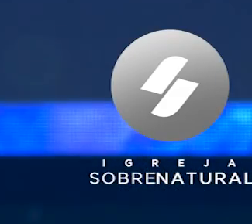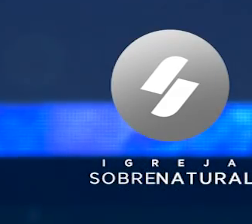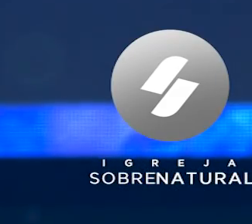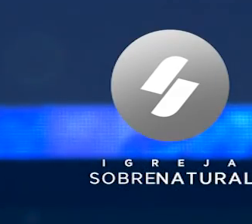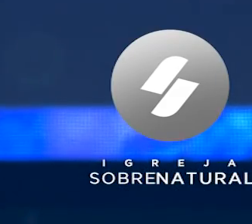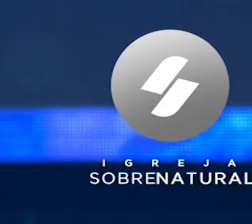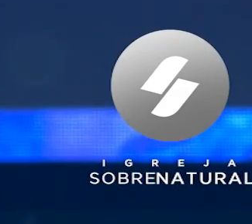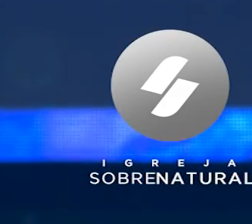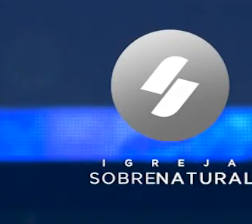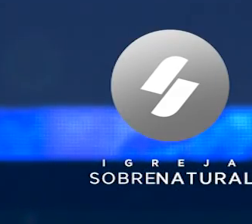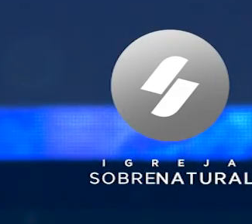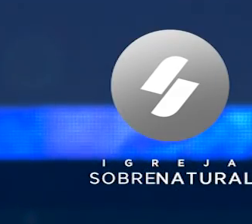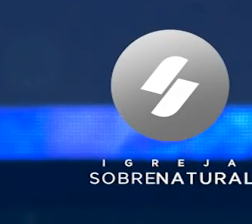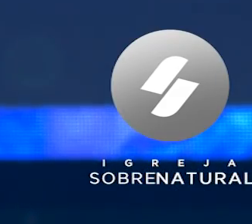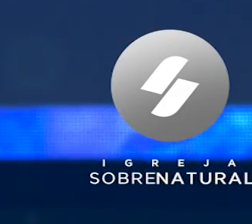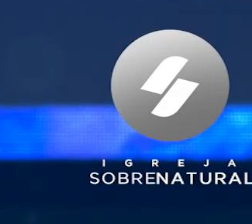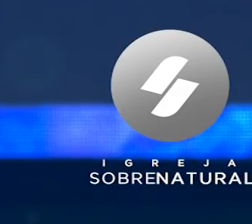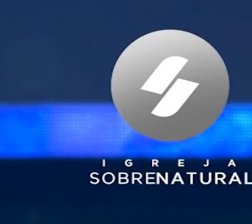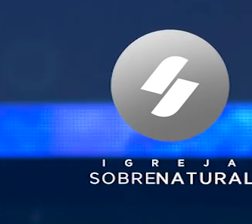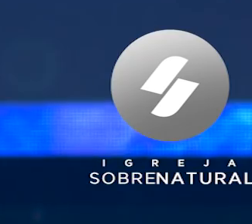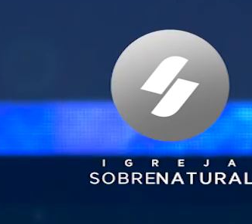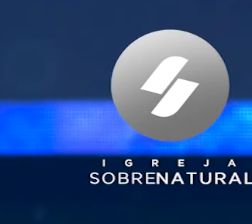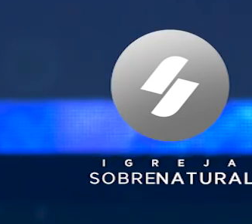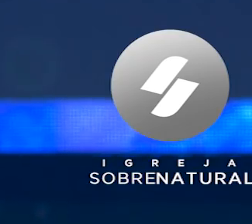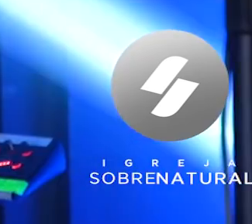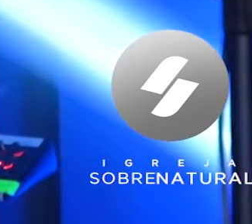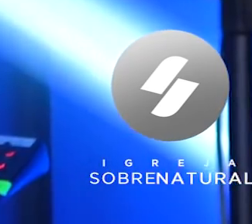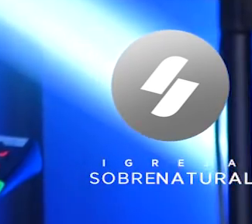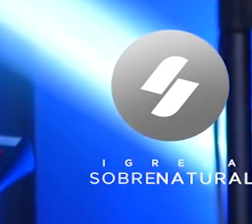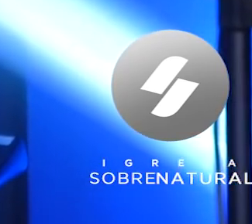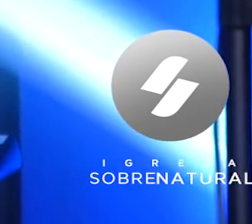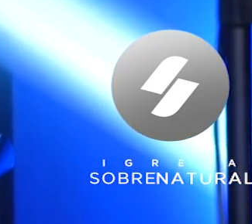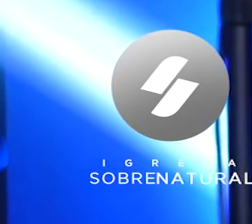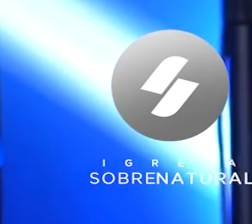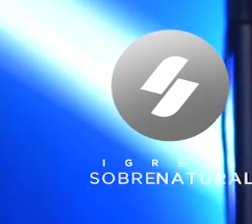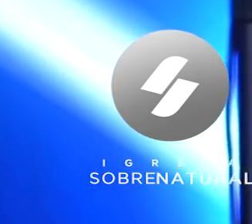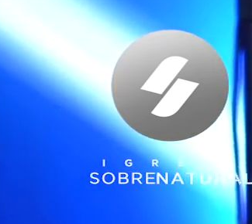alegrinha abrace ver